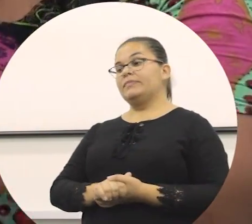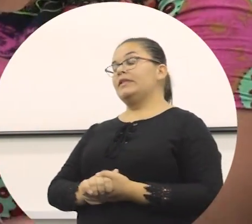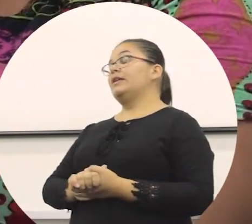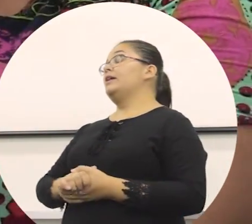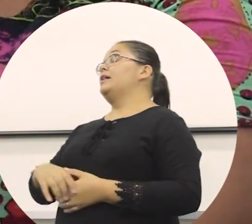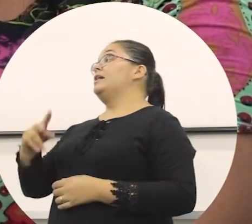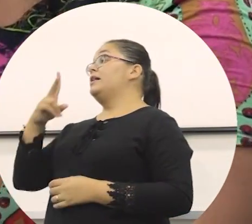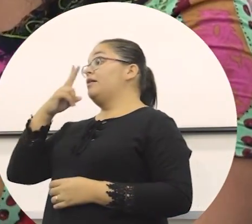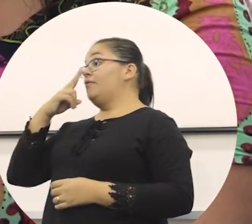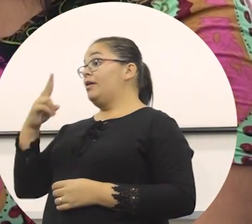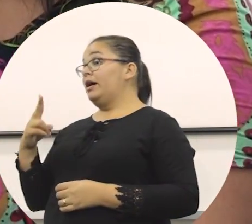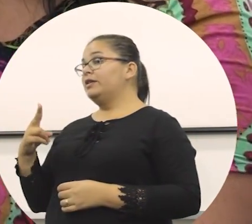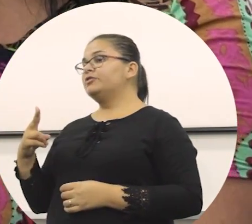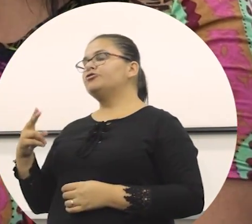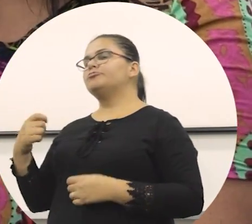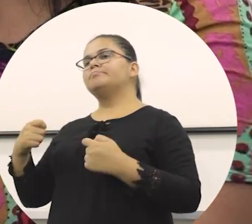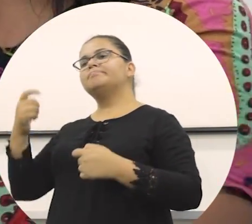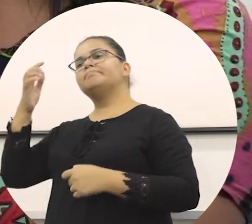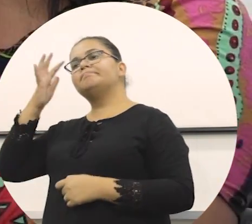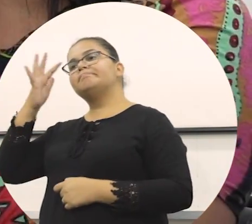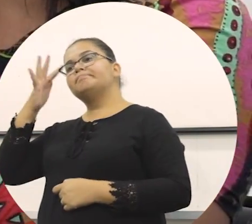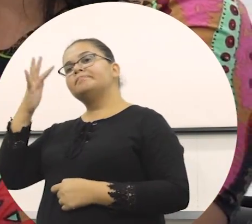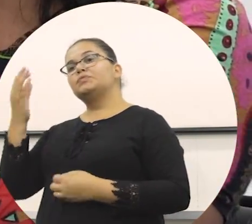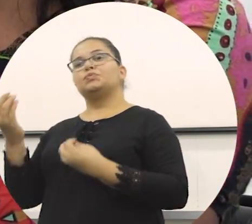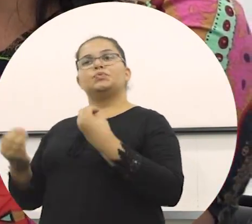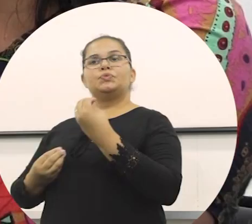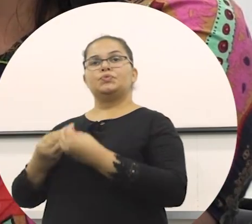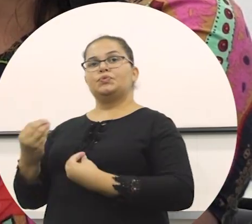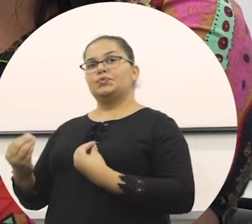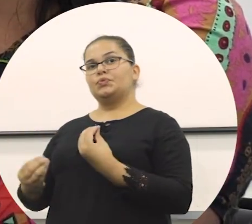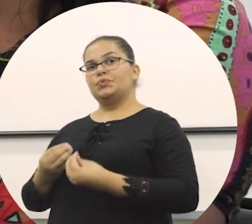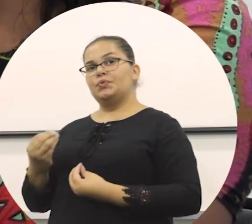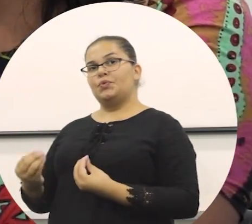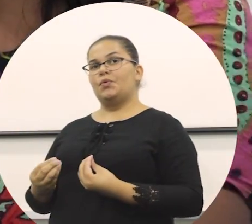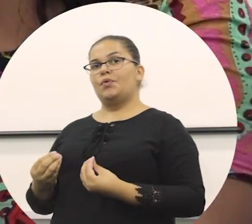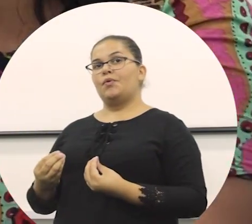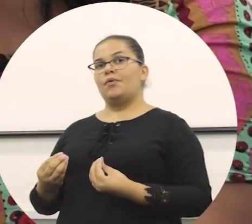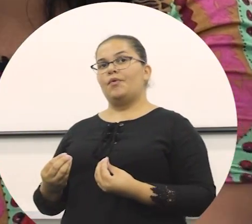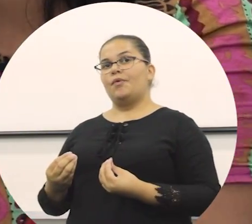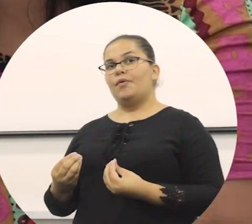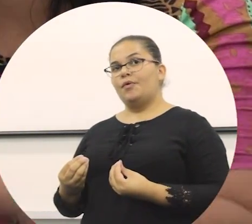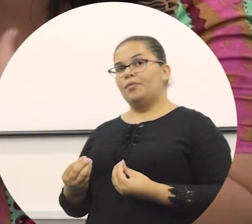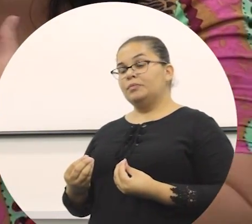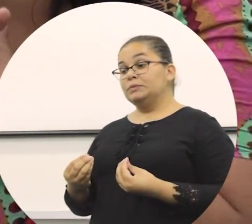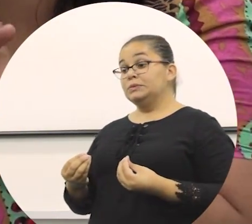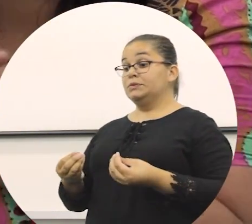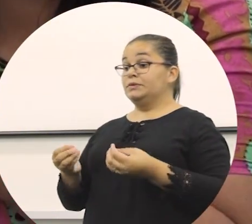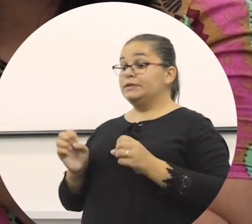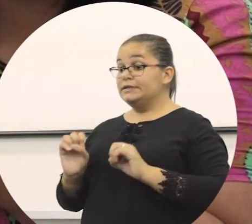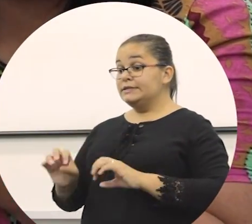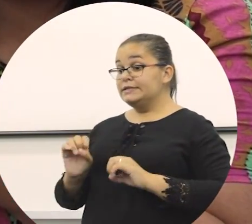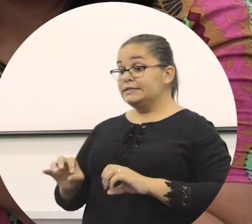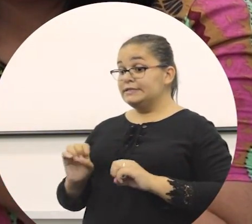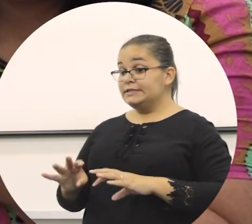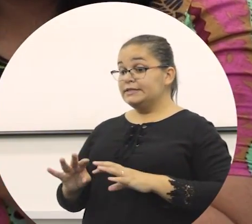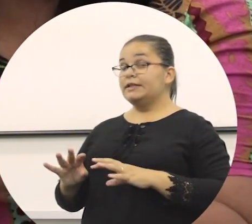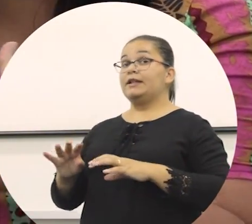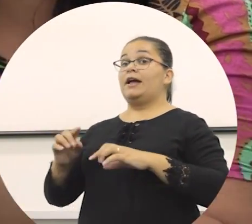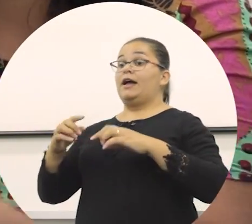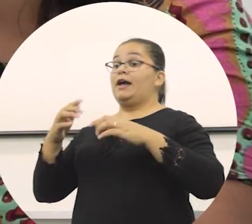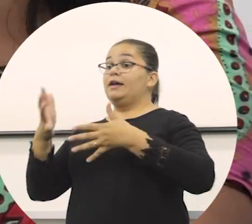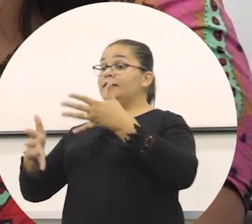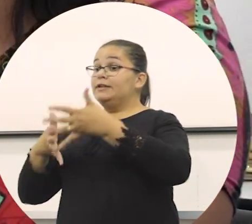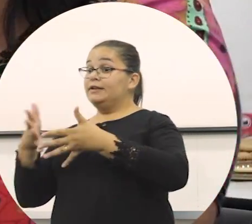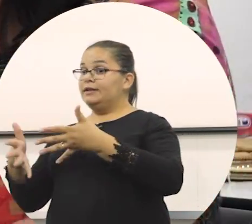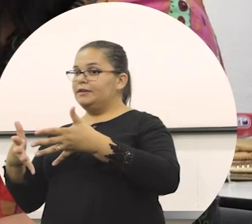eu acho que o que a gente precisa pensar é como trabalhar isso em Libras, mas não adaptando música,